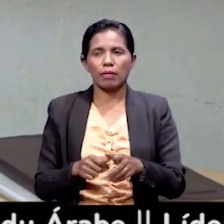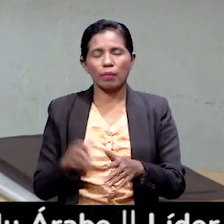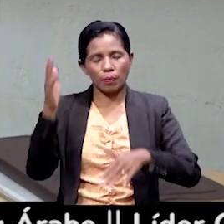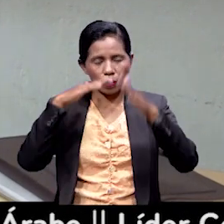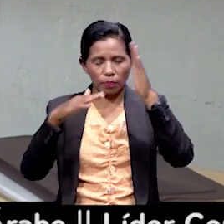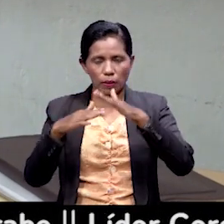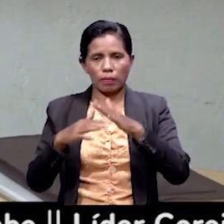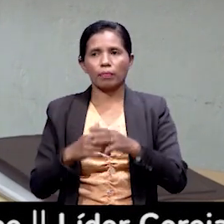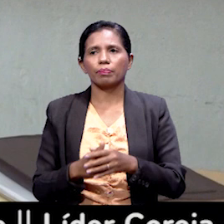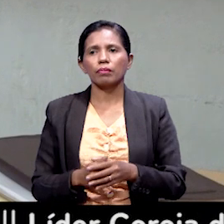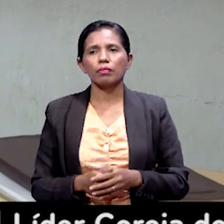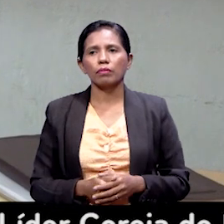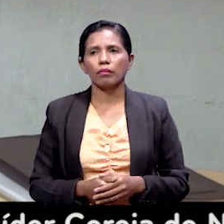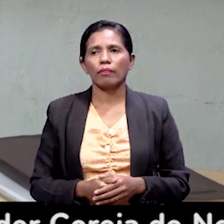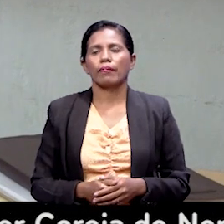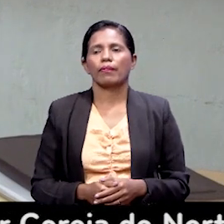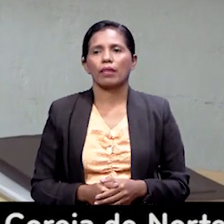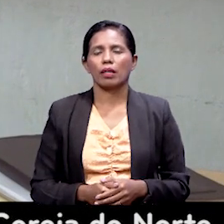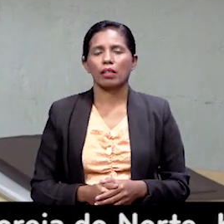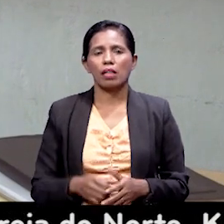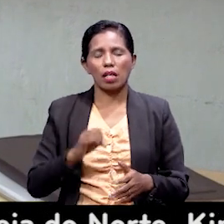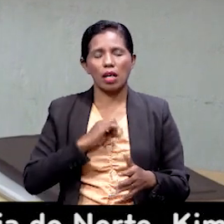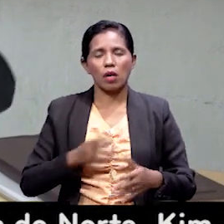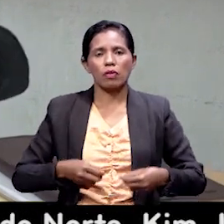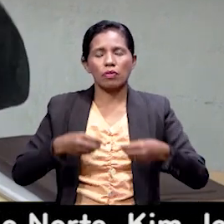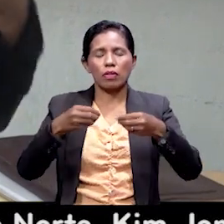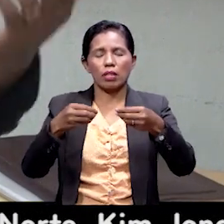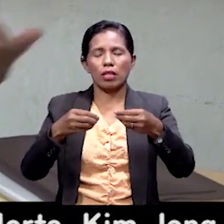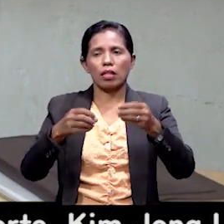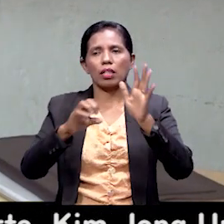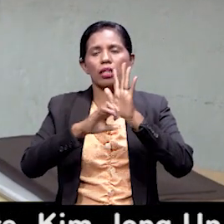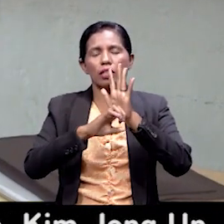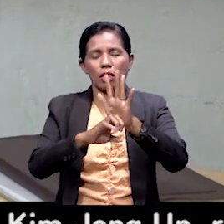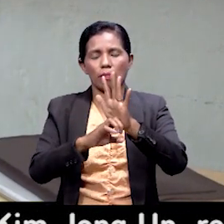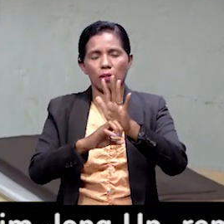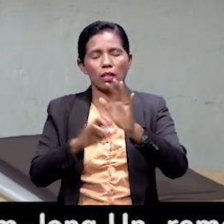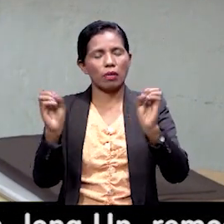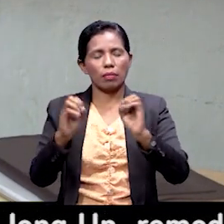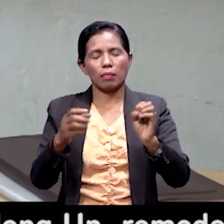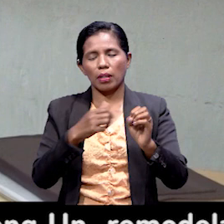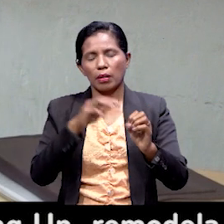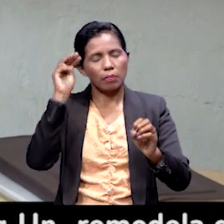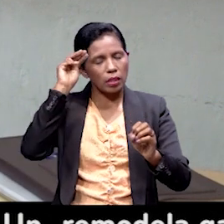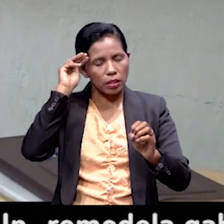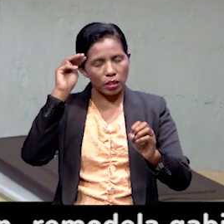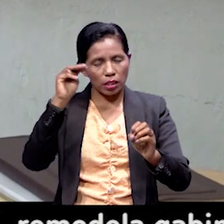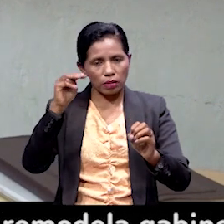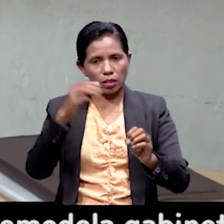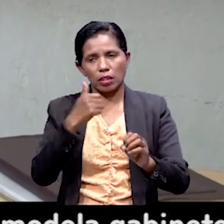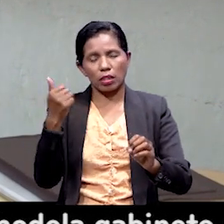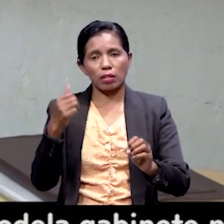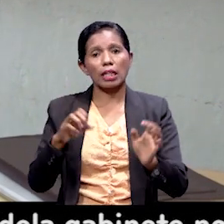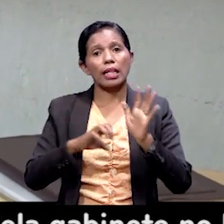an. How for exemplo la coi ba ministério sira selo. Por exemplo, a minha universidade.